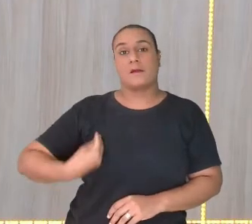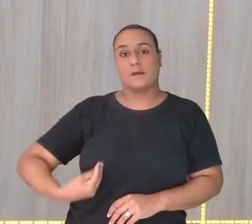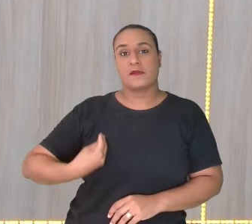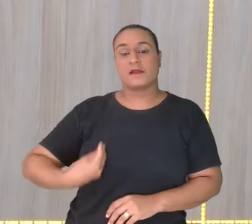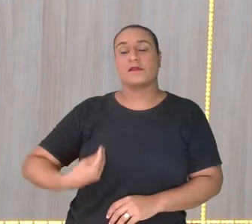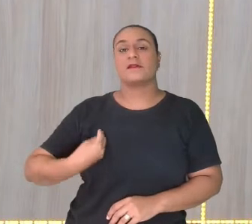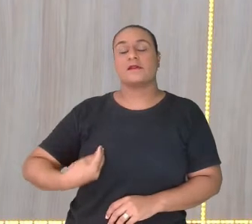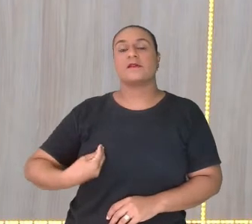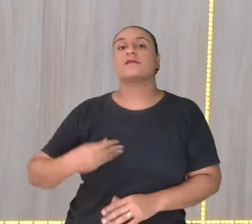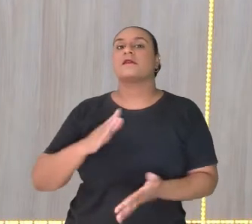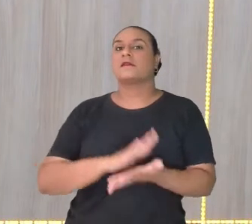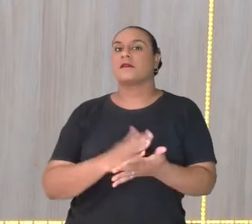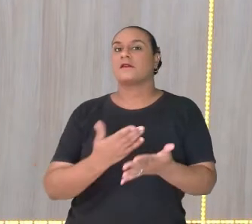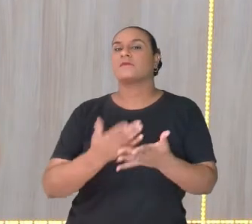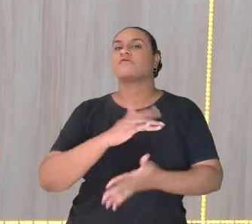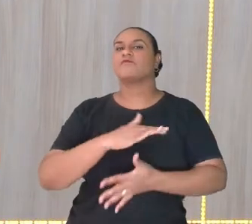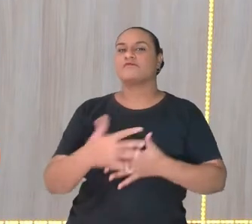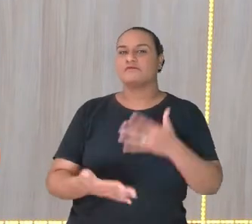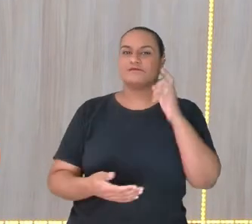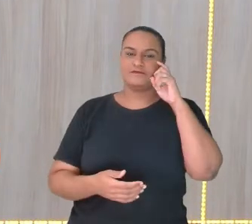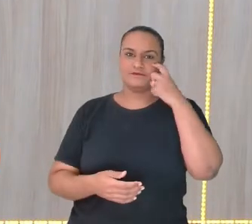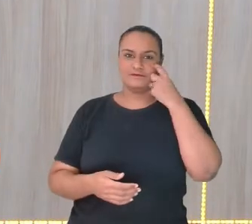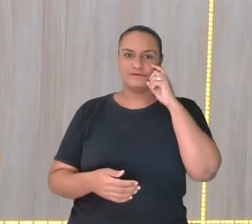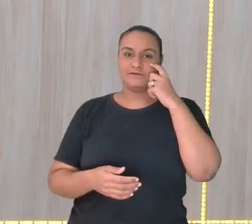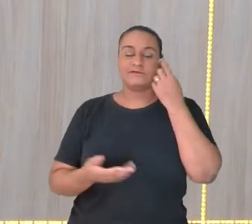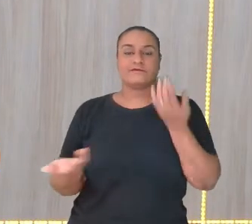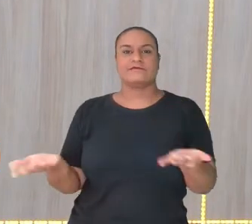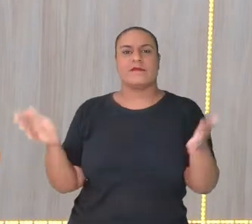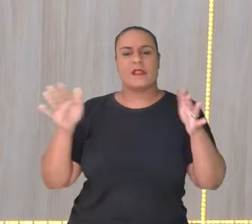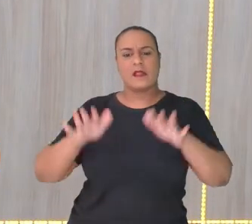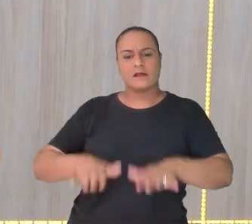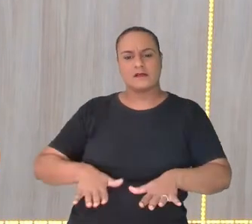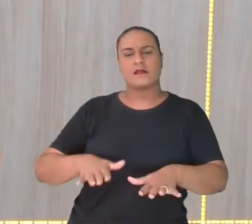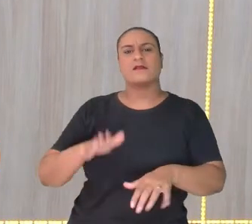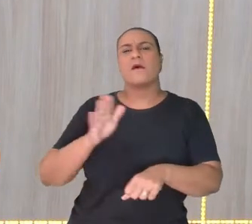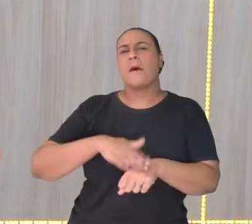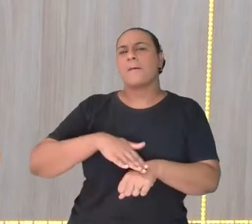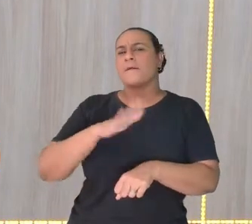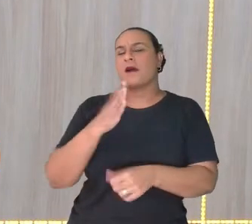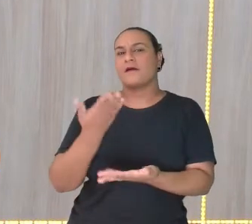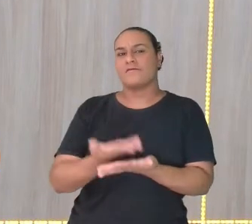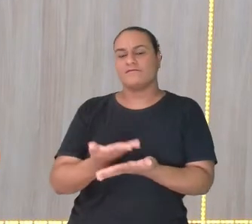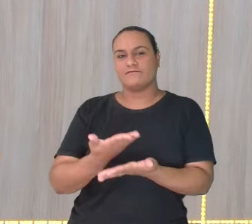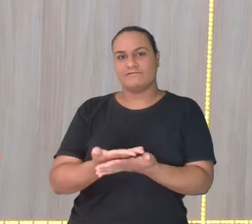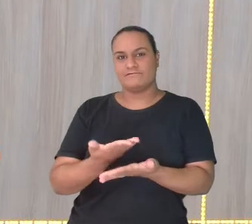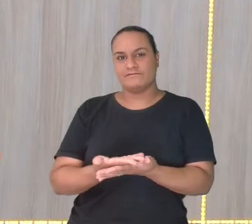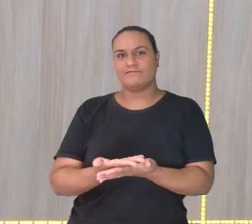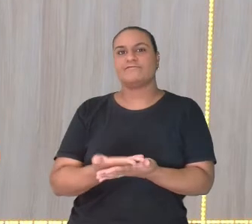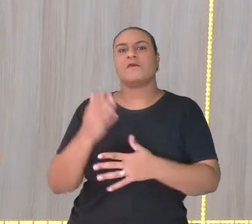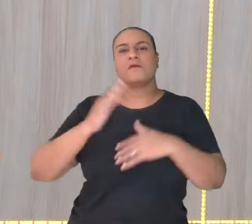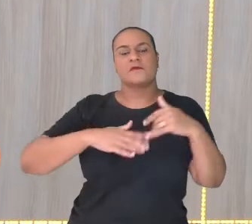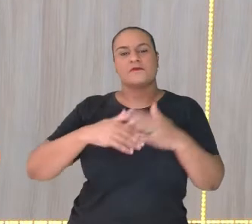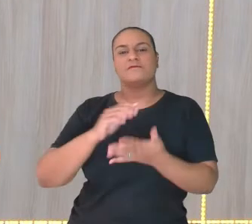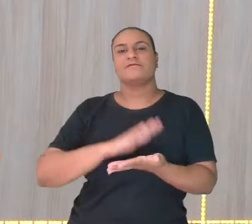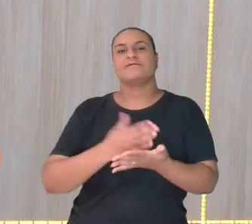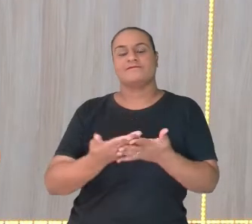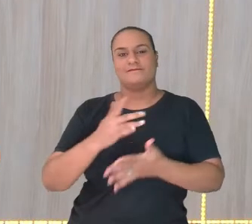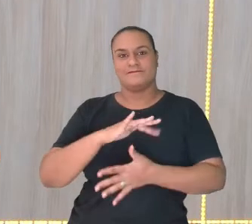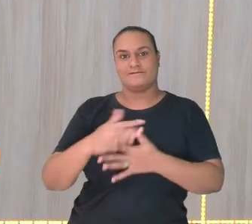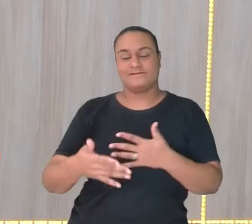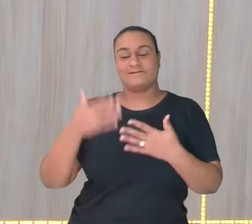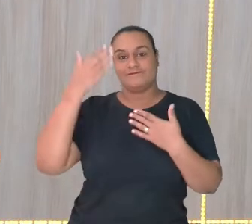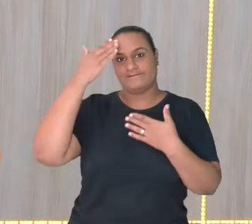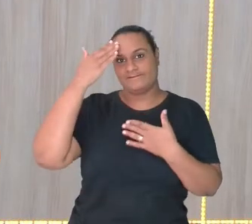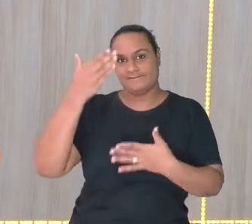de Elaine, né, deixando essa nossa aula mais acessível, nossa intérprete de Libras aí. Muito obrigada,